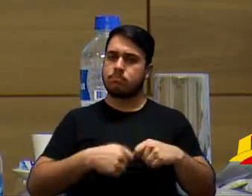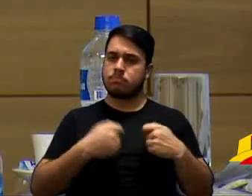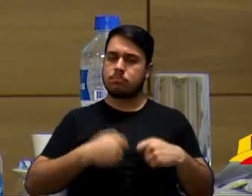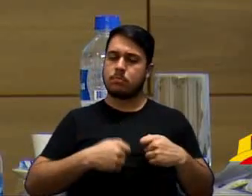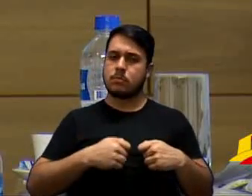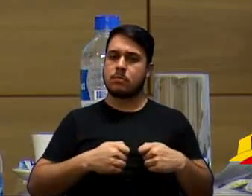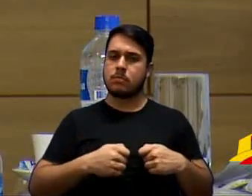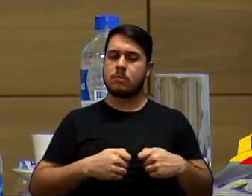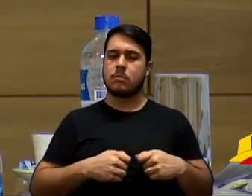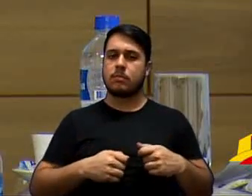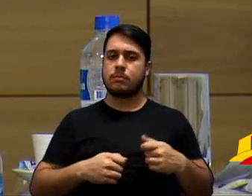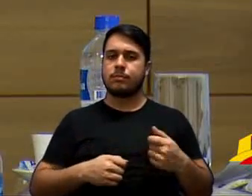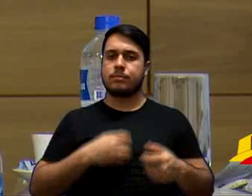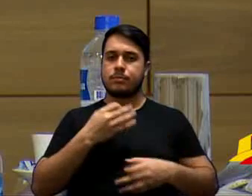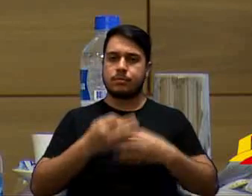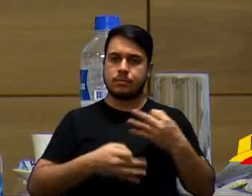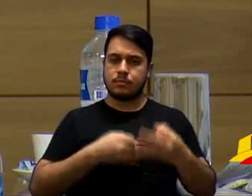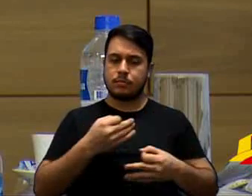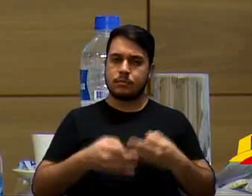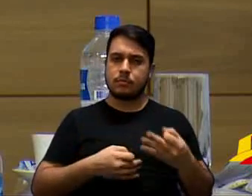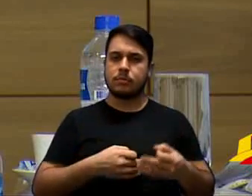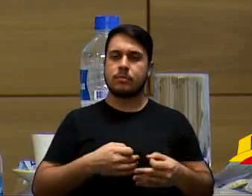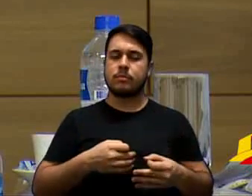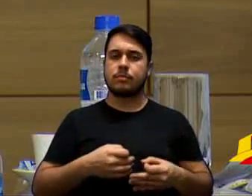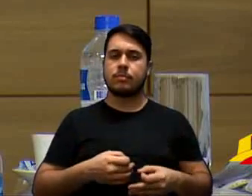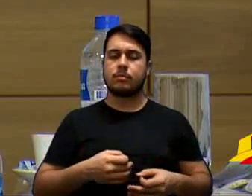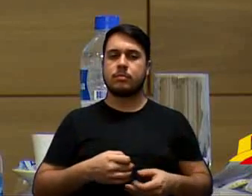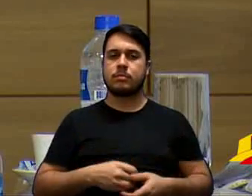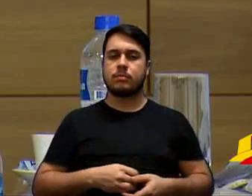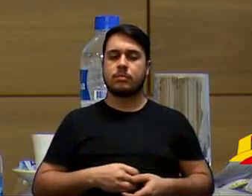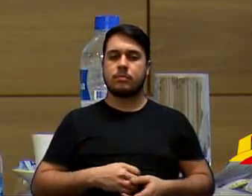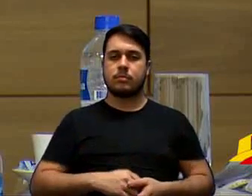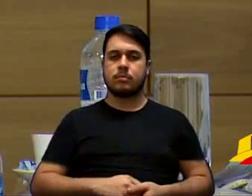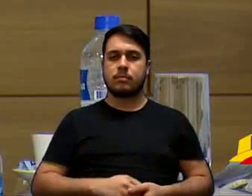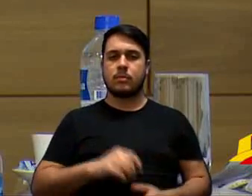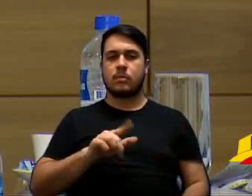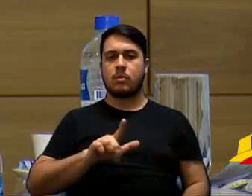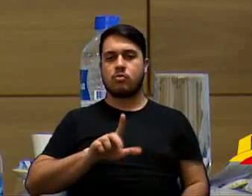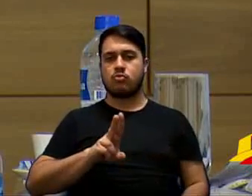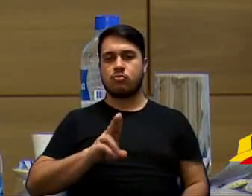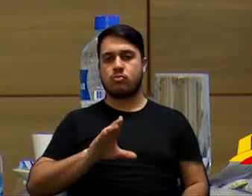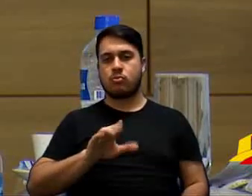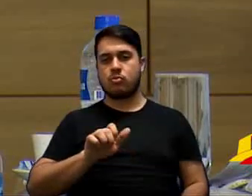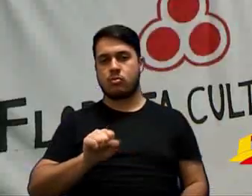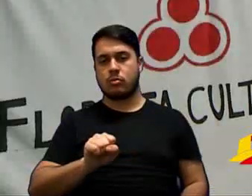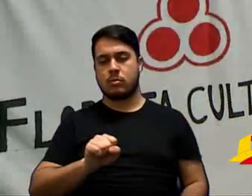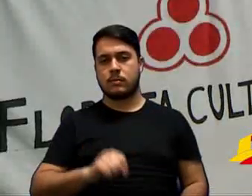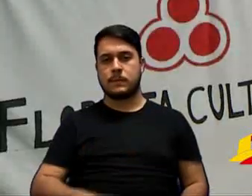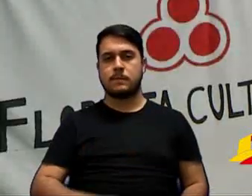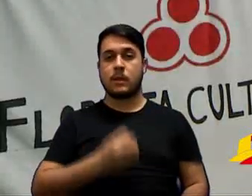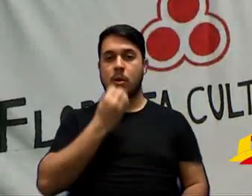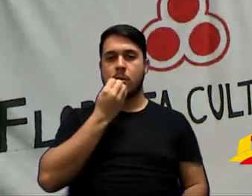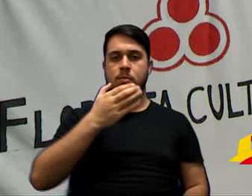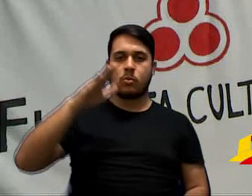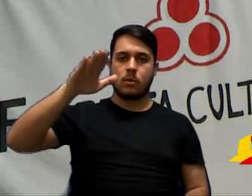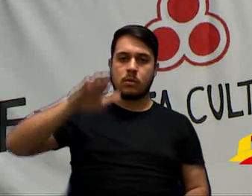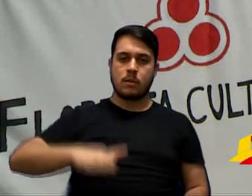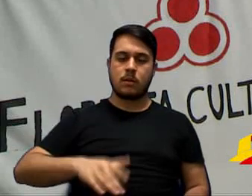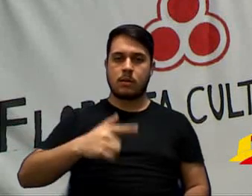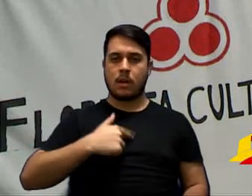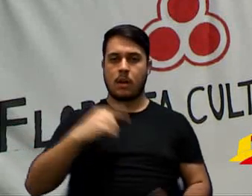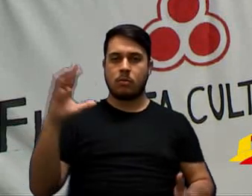um pouquinho mais motivado o lucas santos na mesa dano ea boa tarde você breve